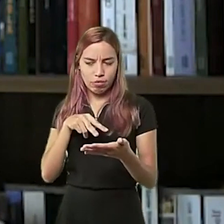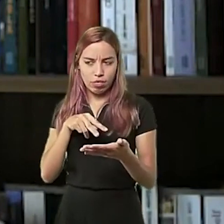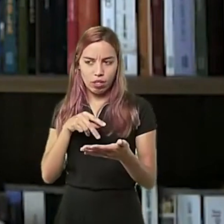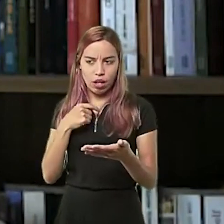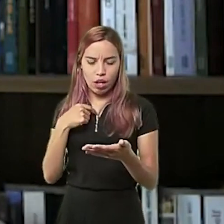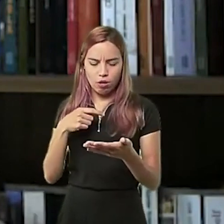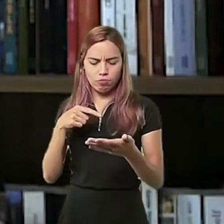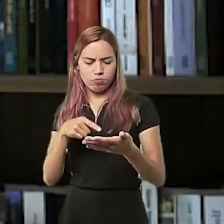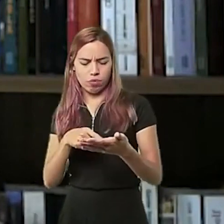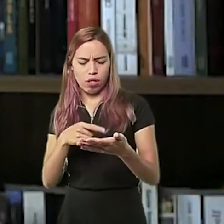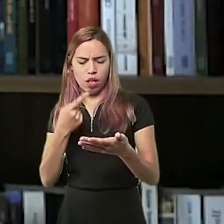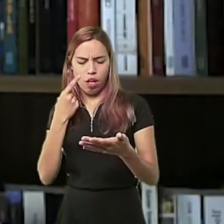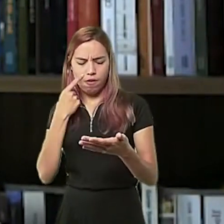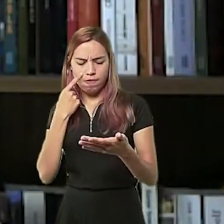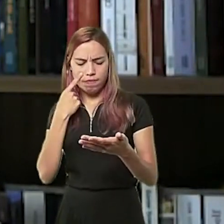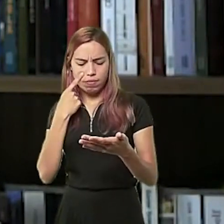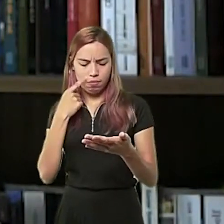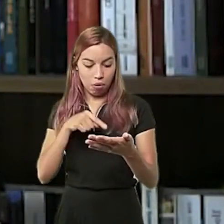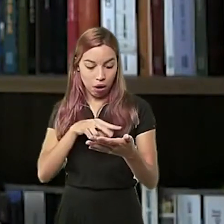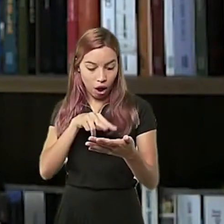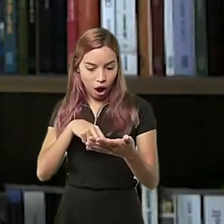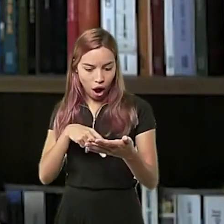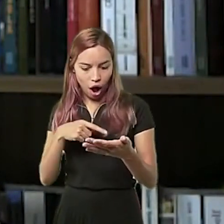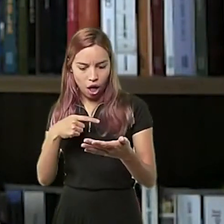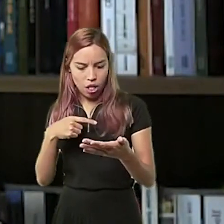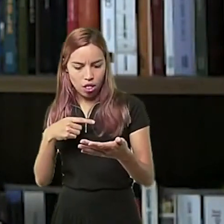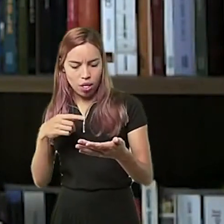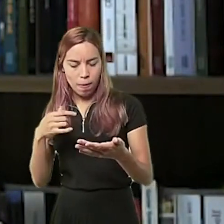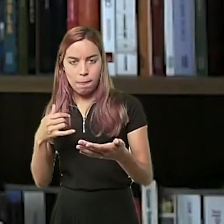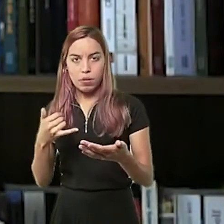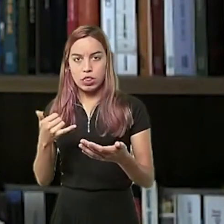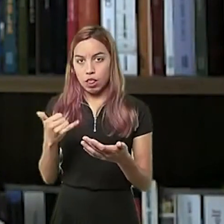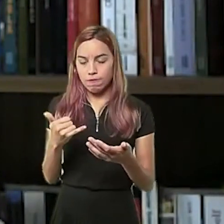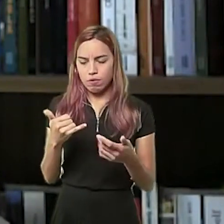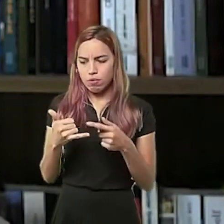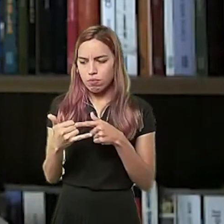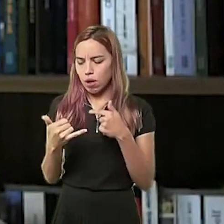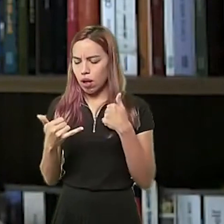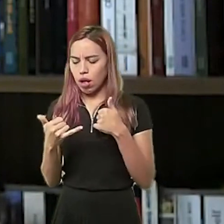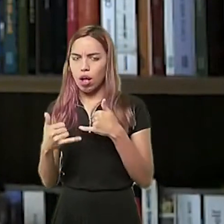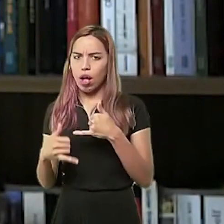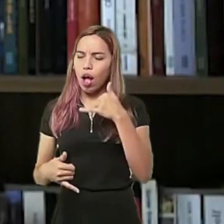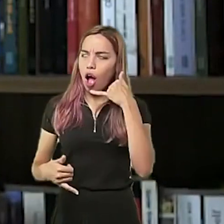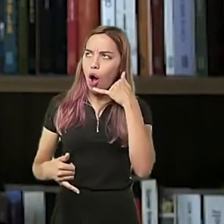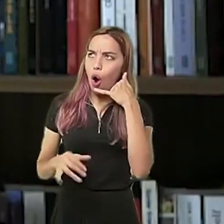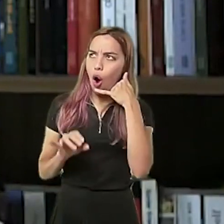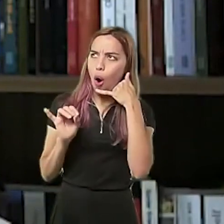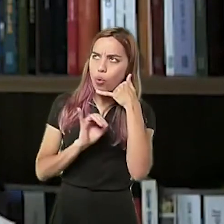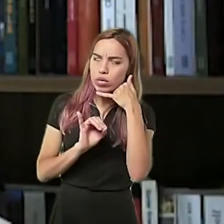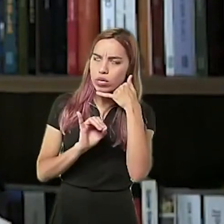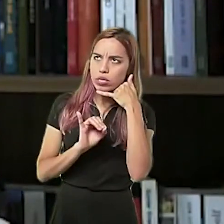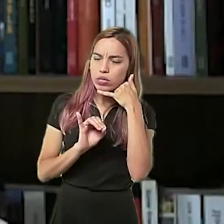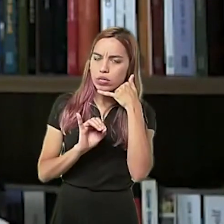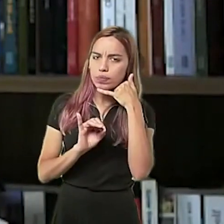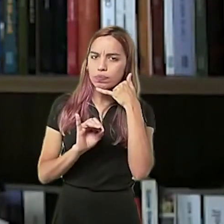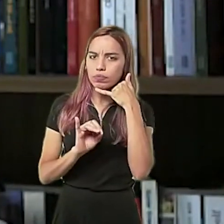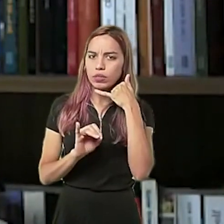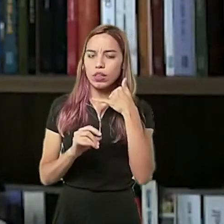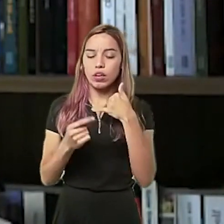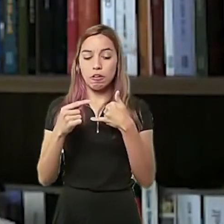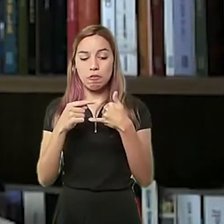quando eu atendi, era o poeta Manuel Alegre, com aquele vozeirão dele, né? E